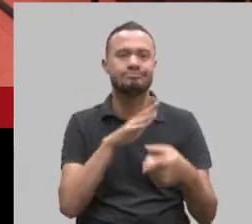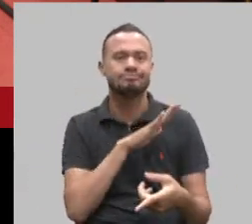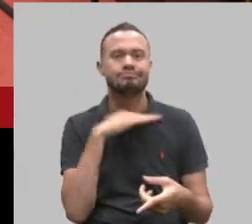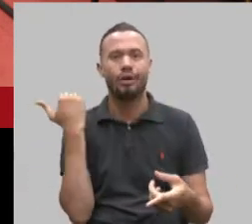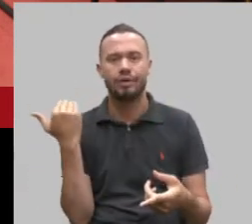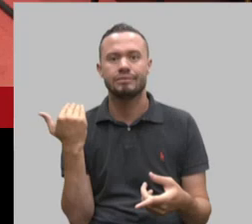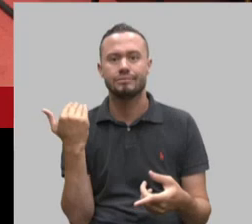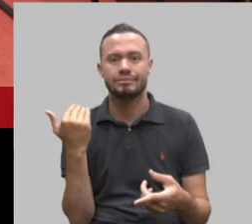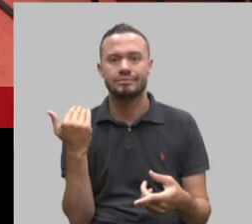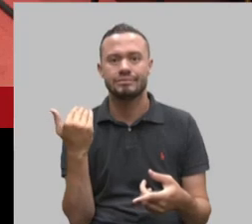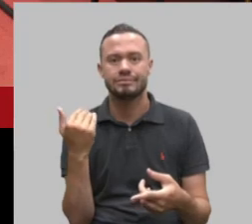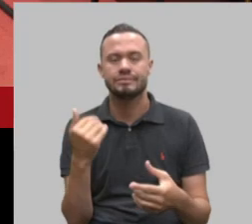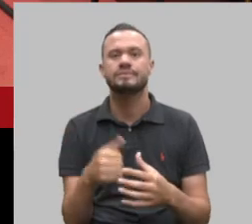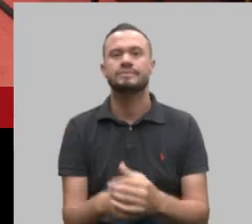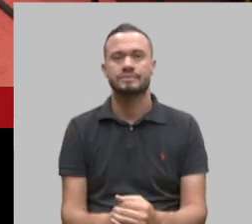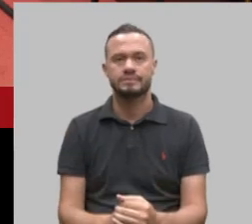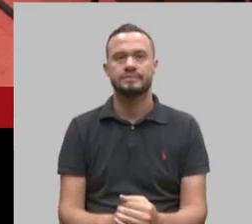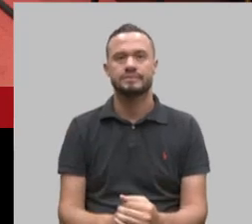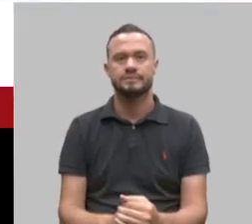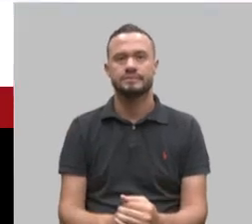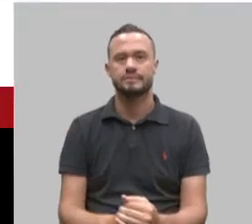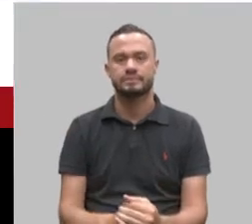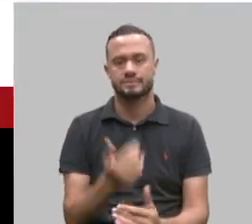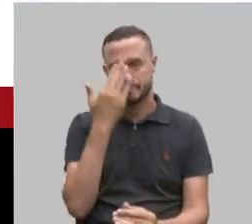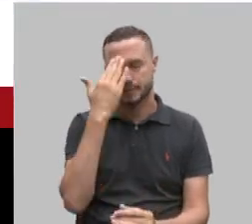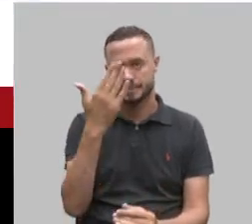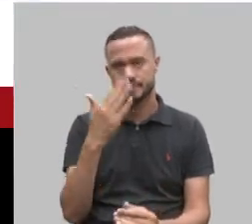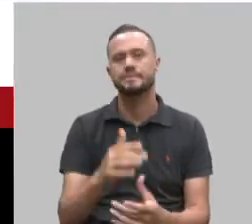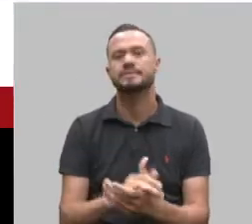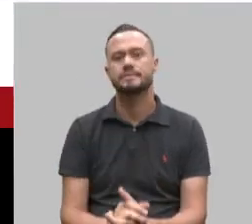não tiveram Como se defender Obrigado